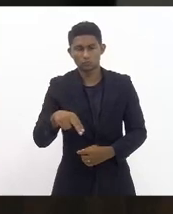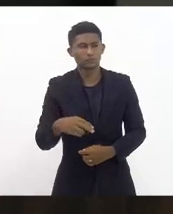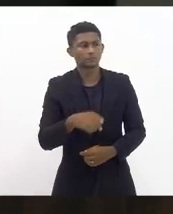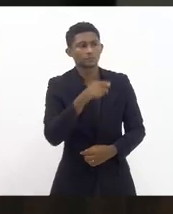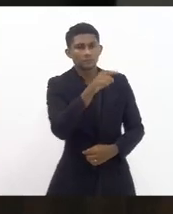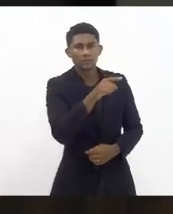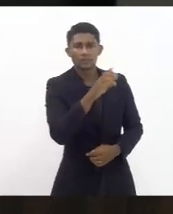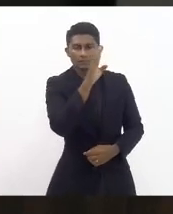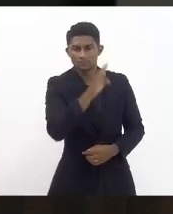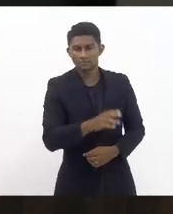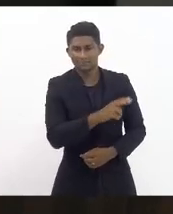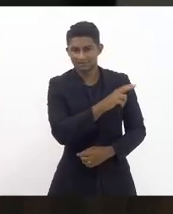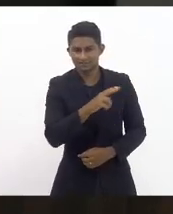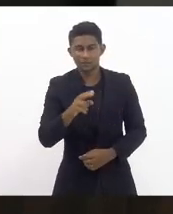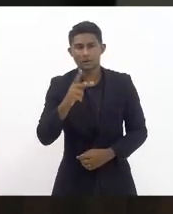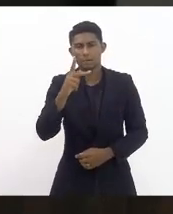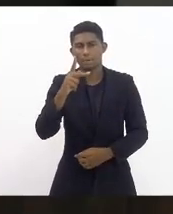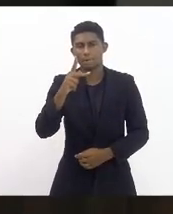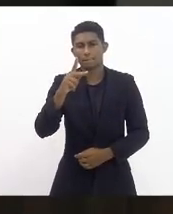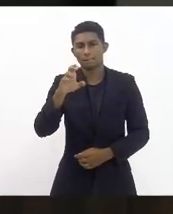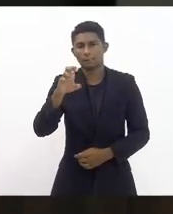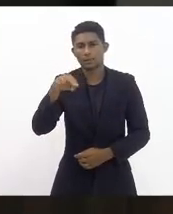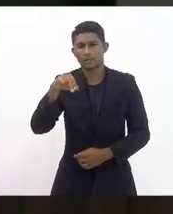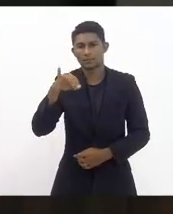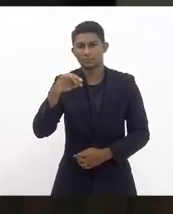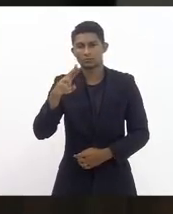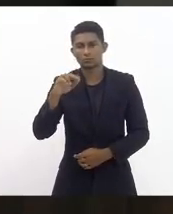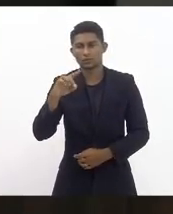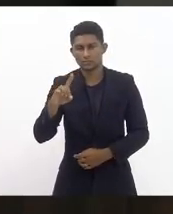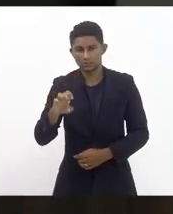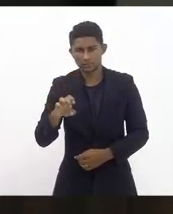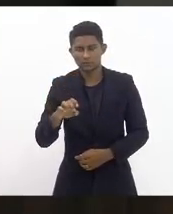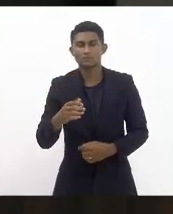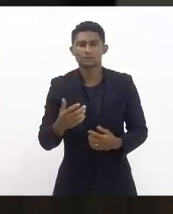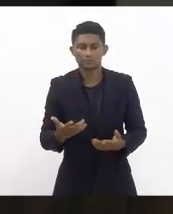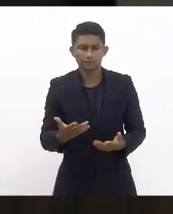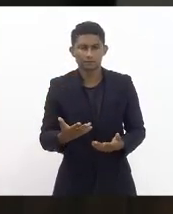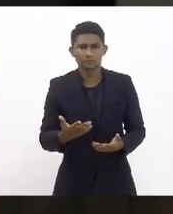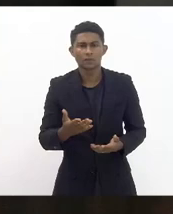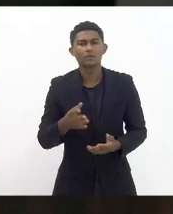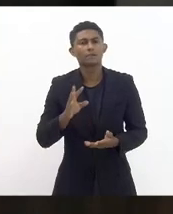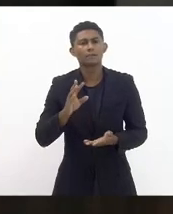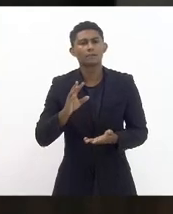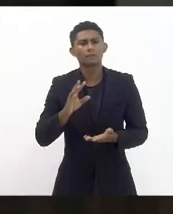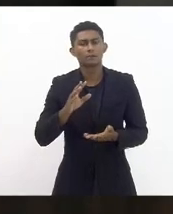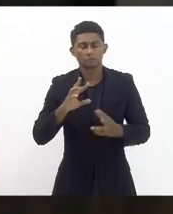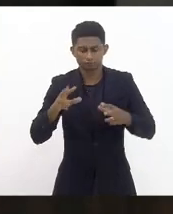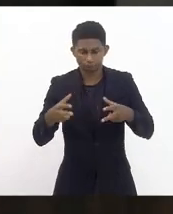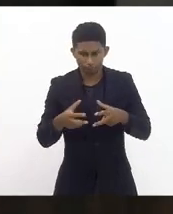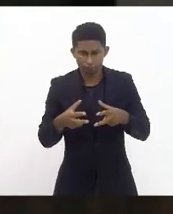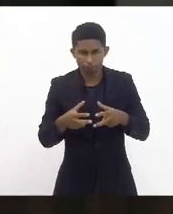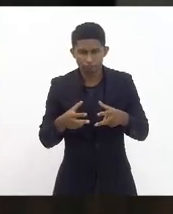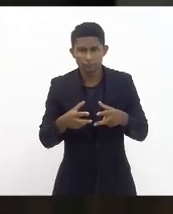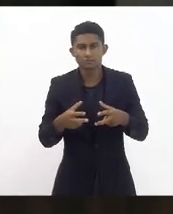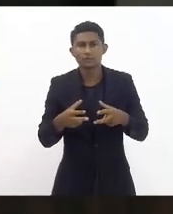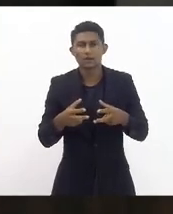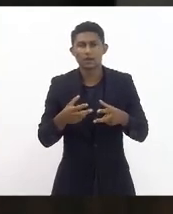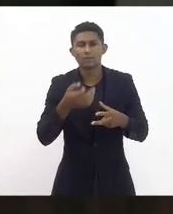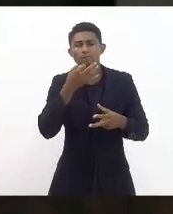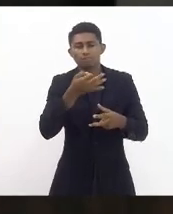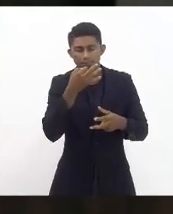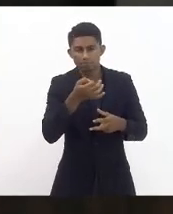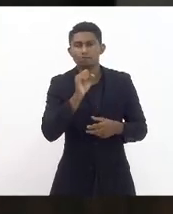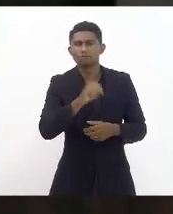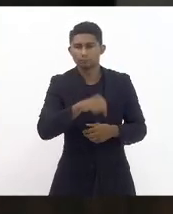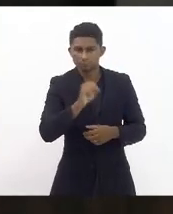da Igreja Apostólica Plenitude do Trono de Deus. Parecer da Comissão de Normas Internas e Proporções Externas, favorável, relator